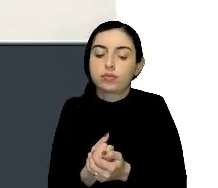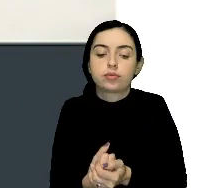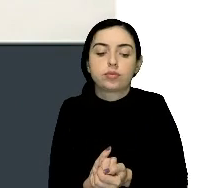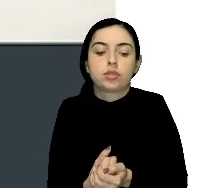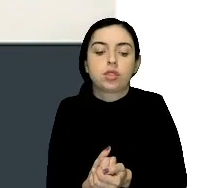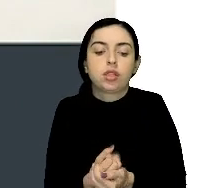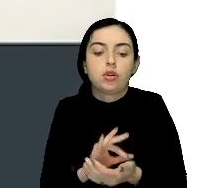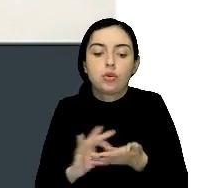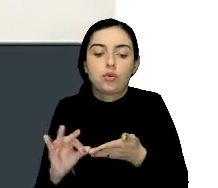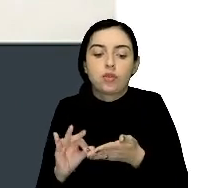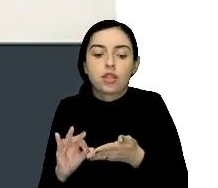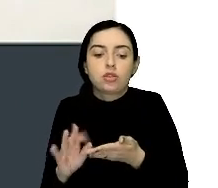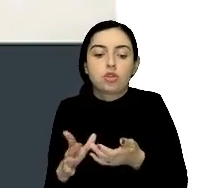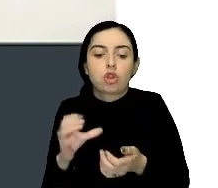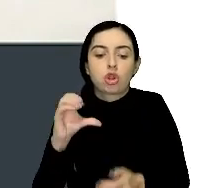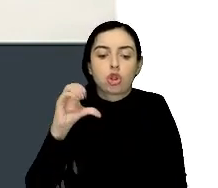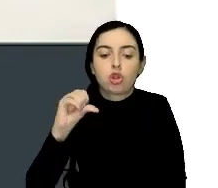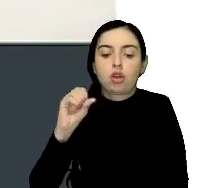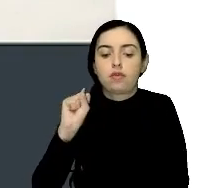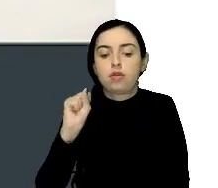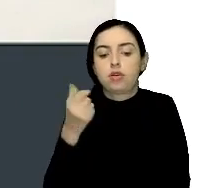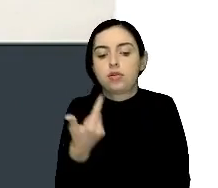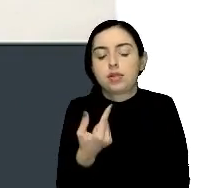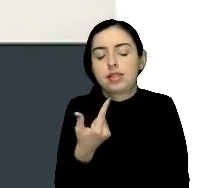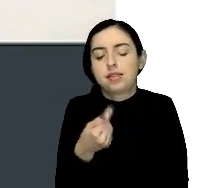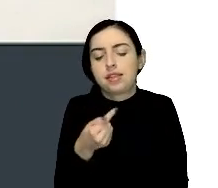9873, por conta daquele